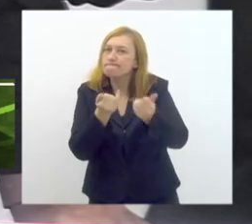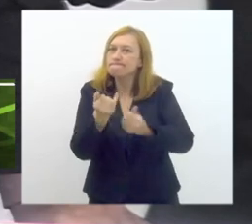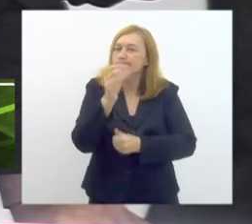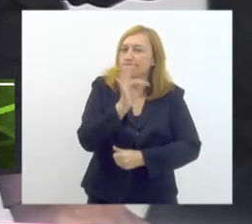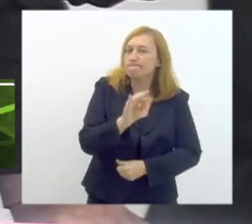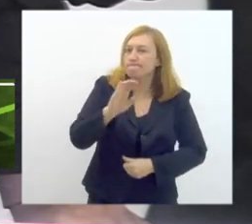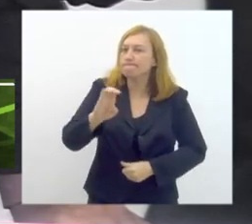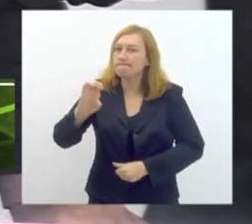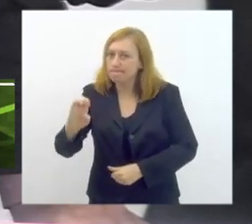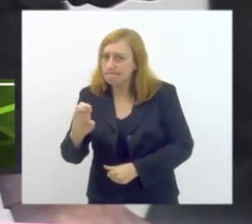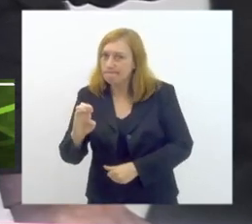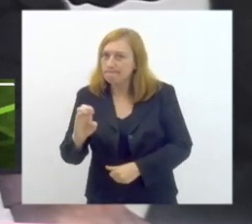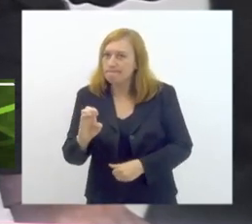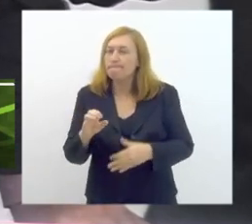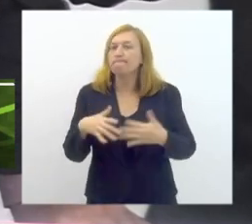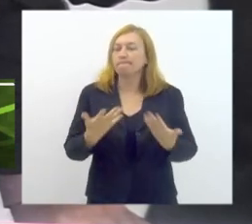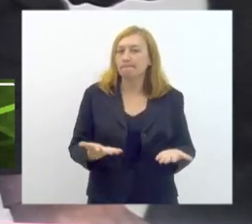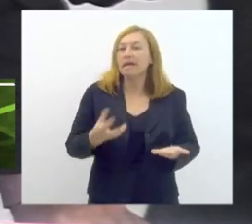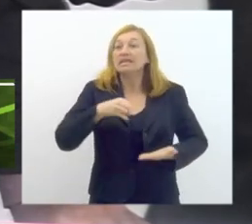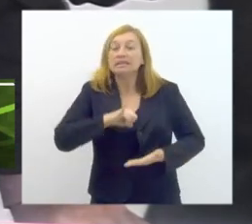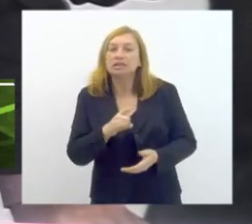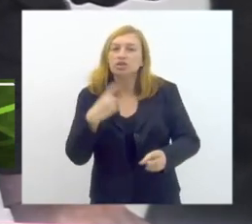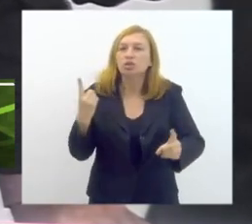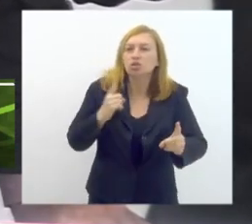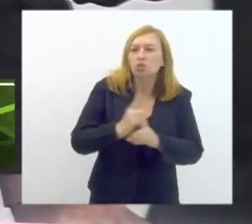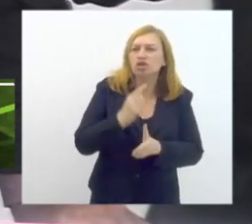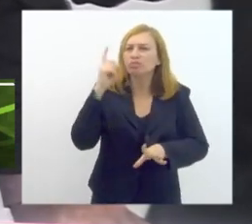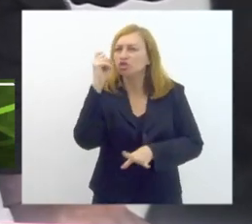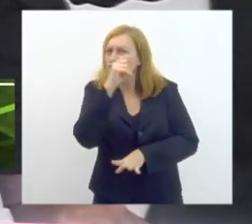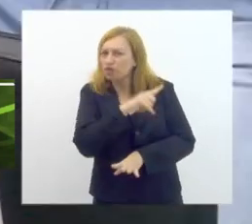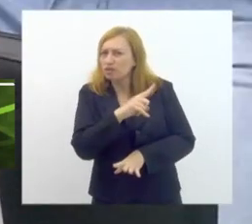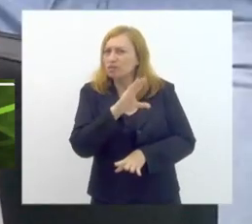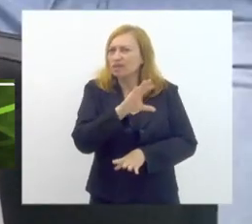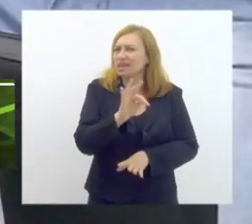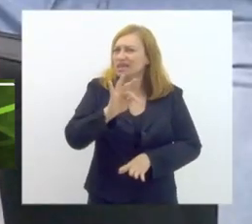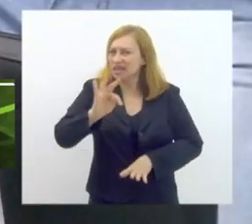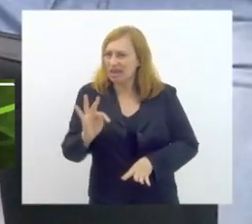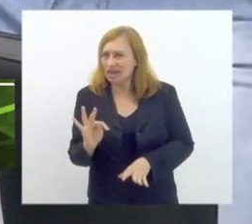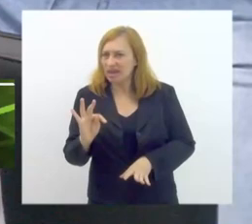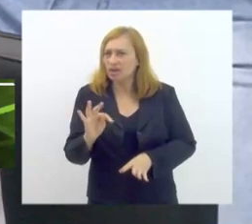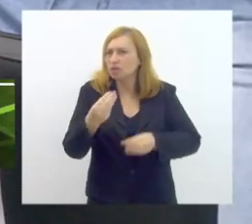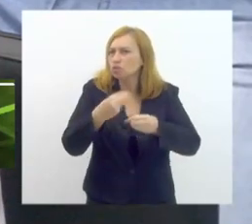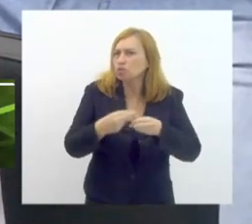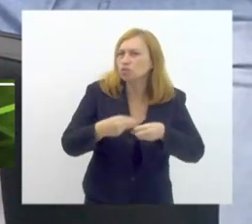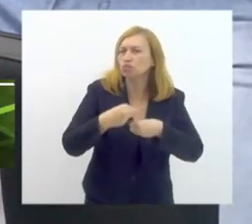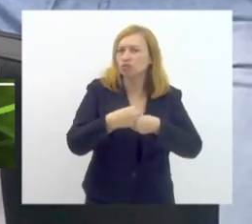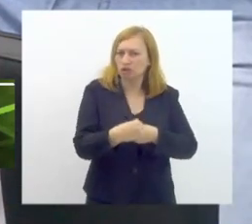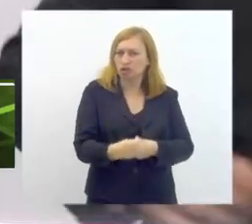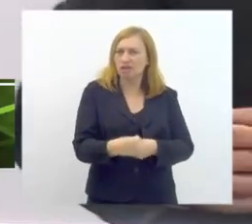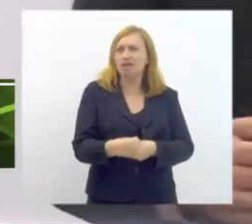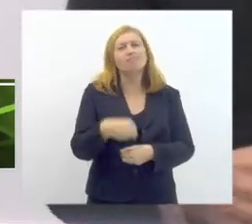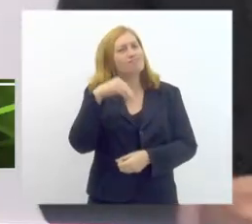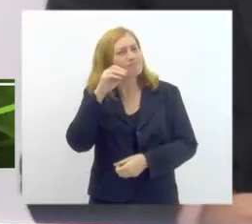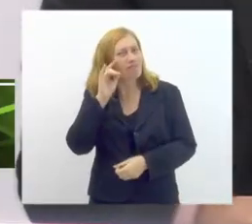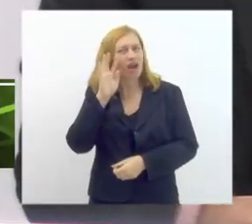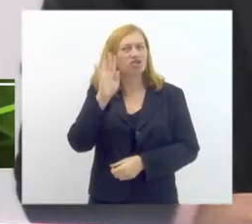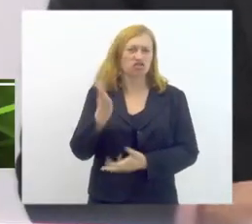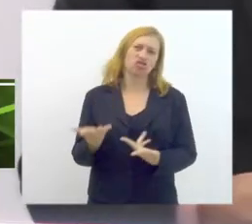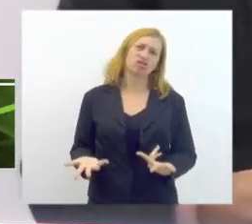TCE aos consórcios. Se nós já encontramos dificuldade com o TCE nos municípios, você imagina no consórcio,